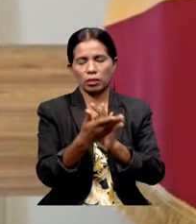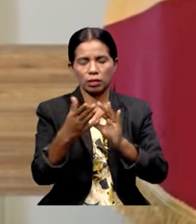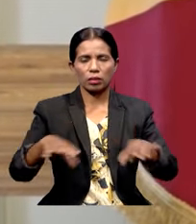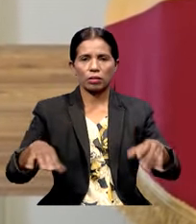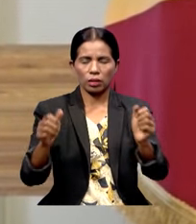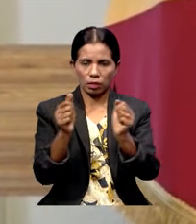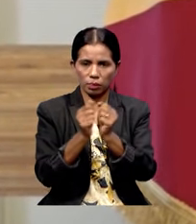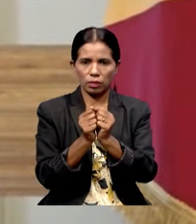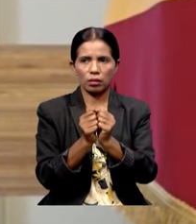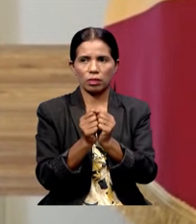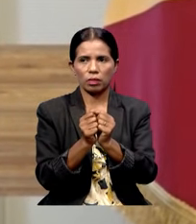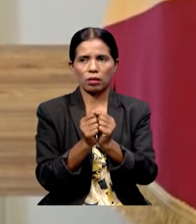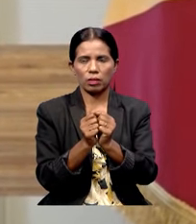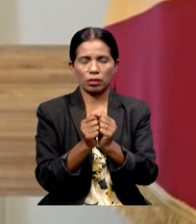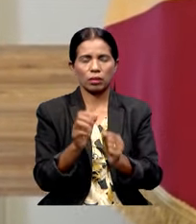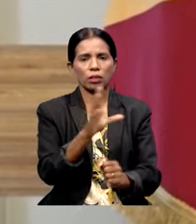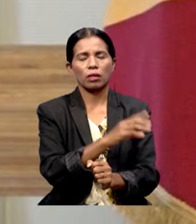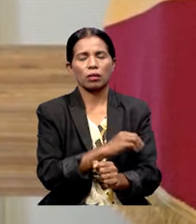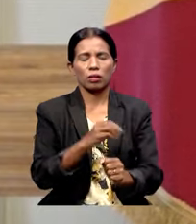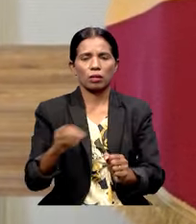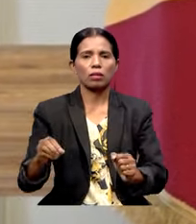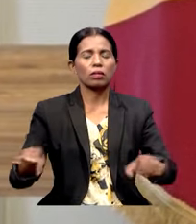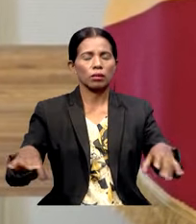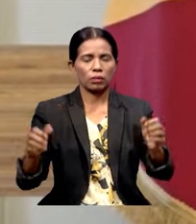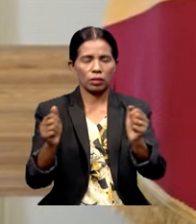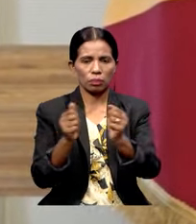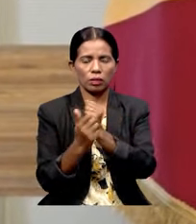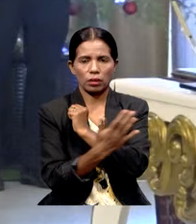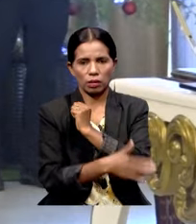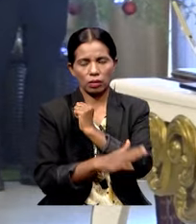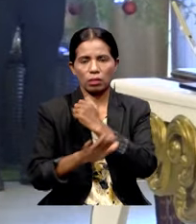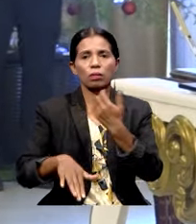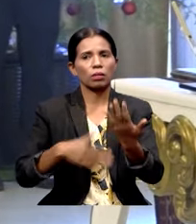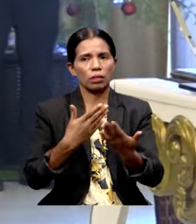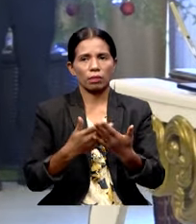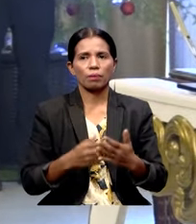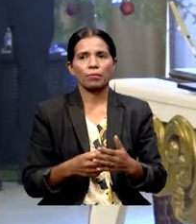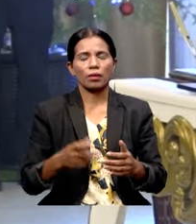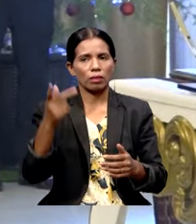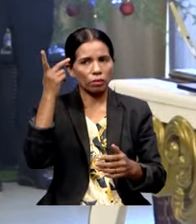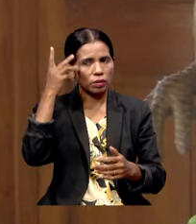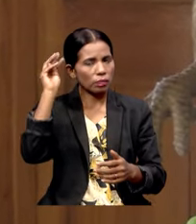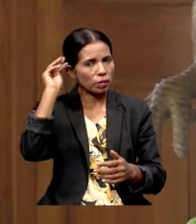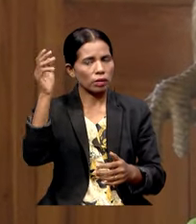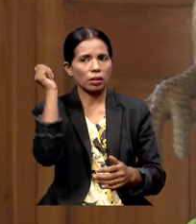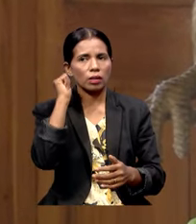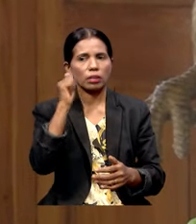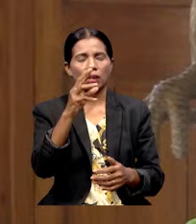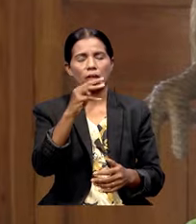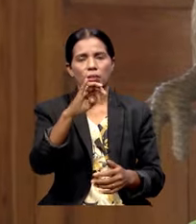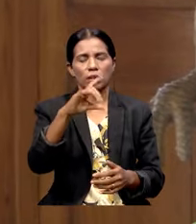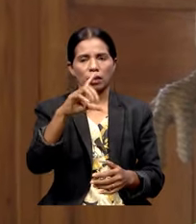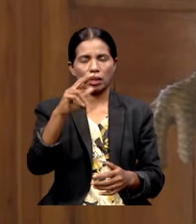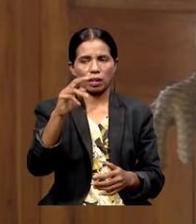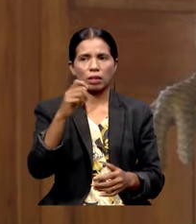relações ou multilaterais ou relações bilaterais. Vice-ministro do Assunto ASEAN, Milena Ranzel